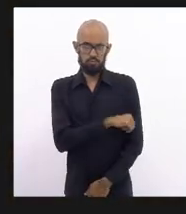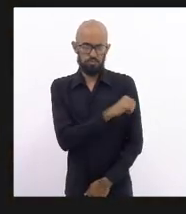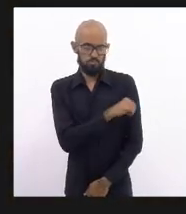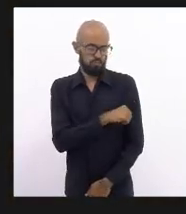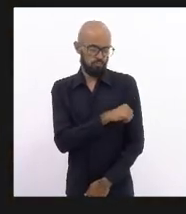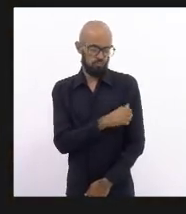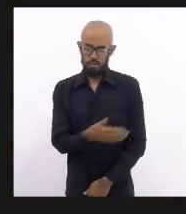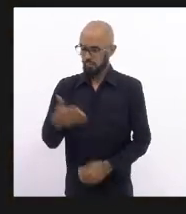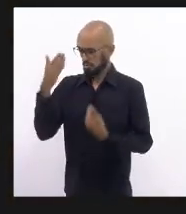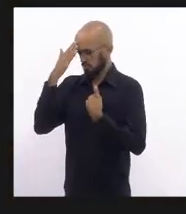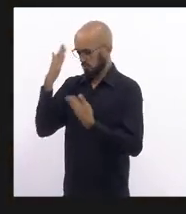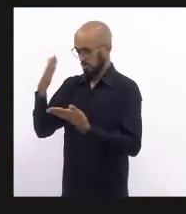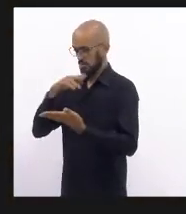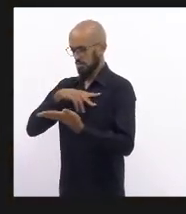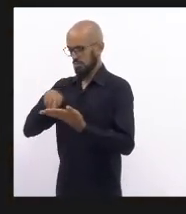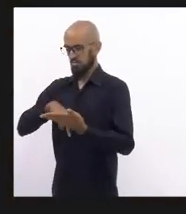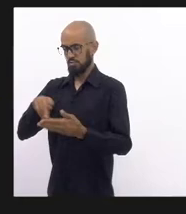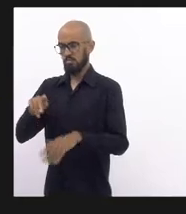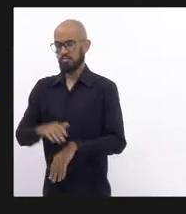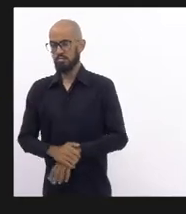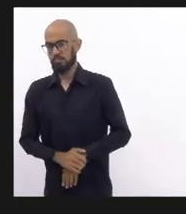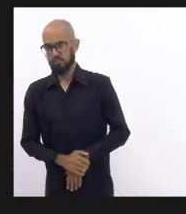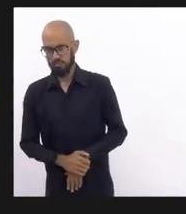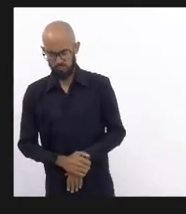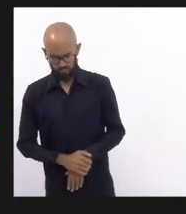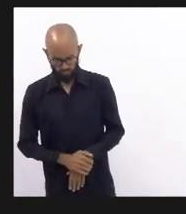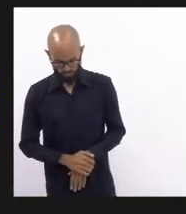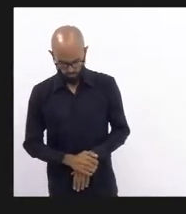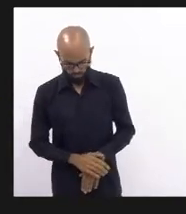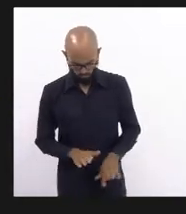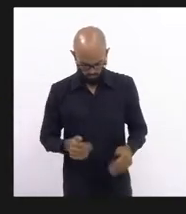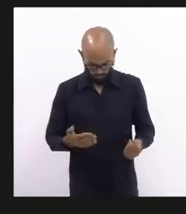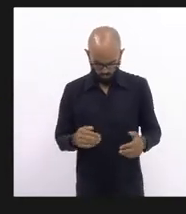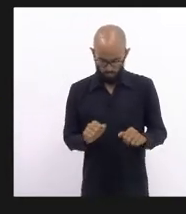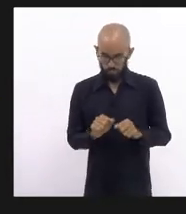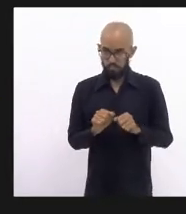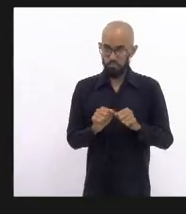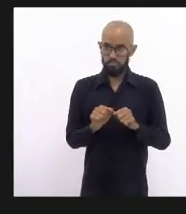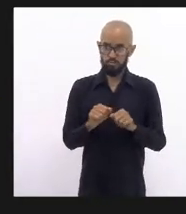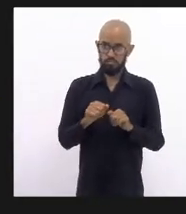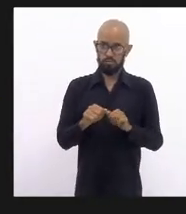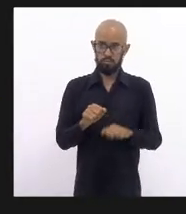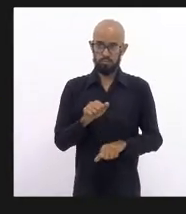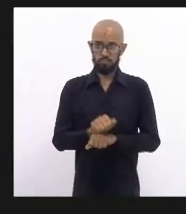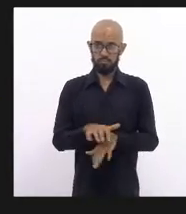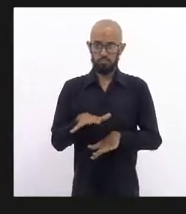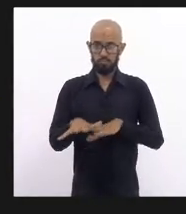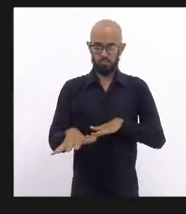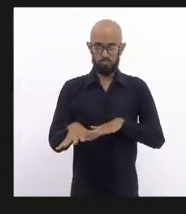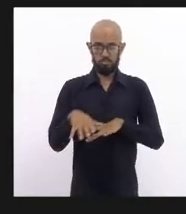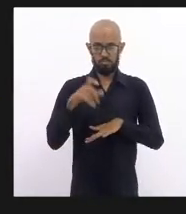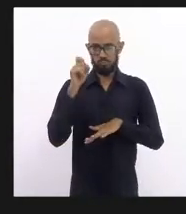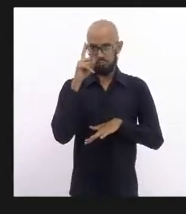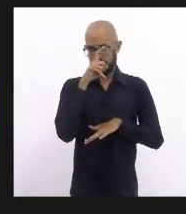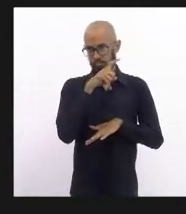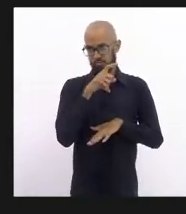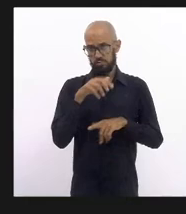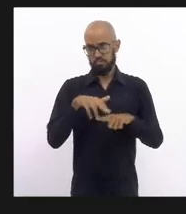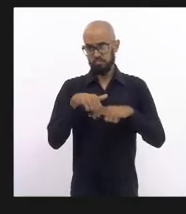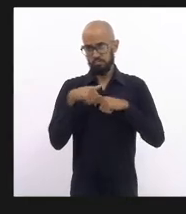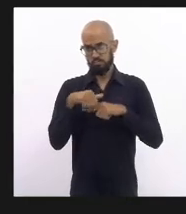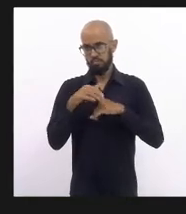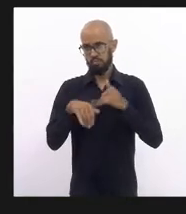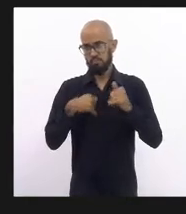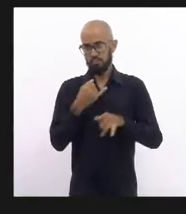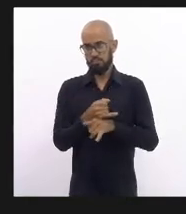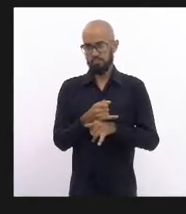Obrigado, presidente. Fazer a sessão online é bastante difícil, né? Por conta da